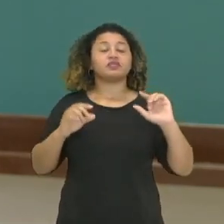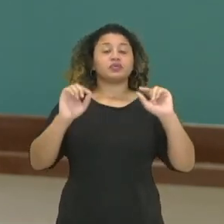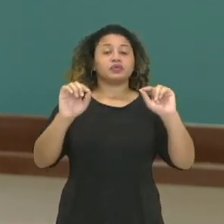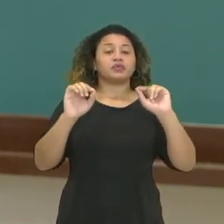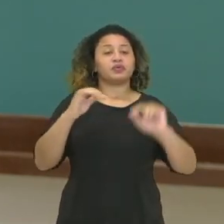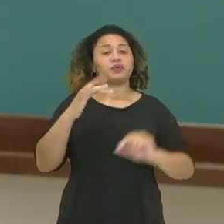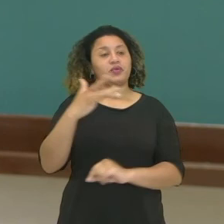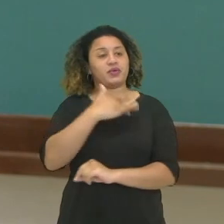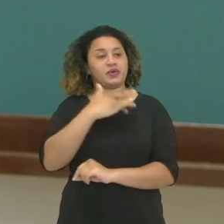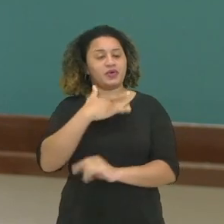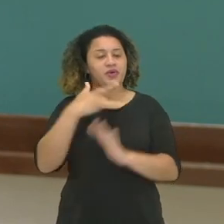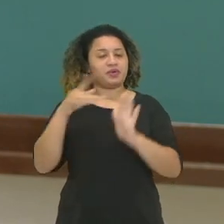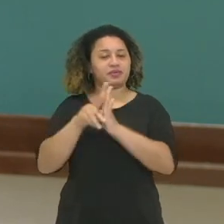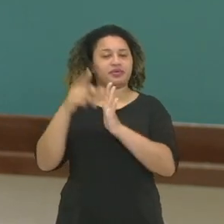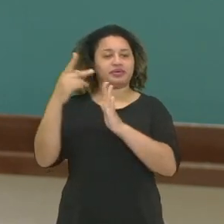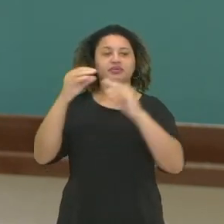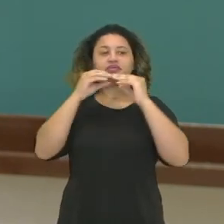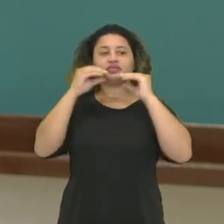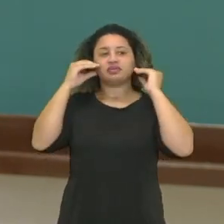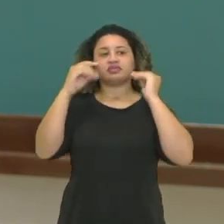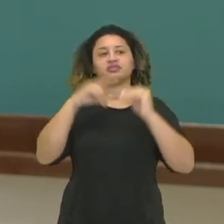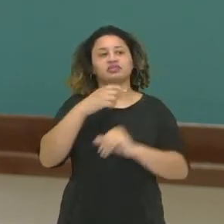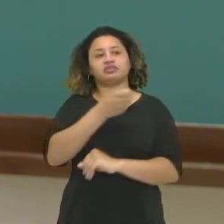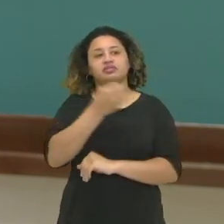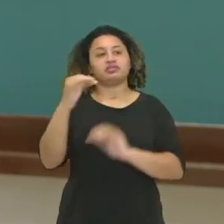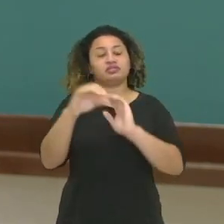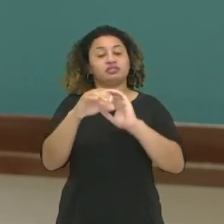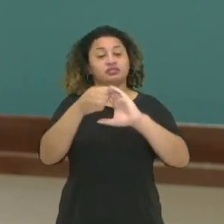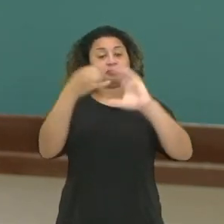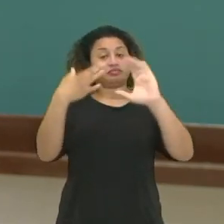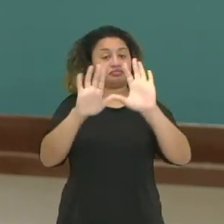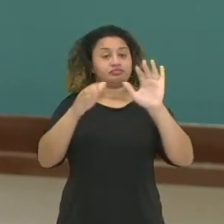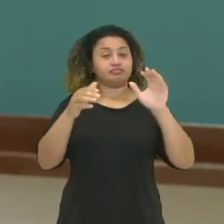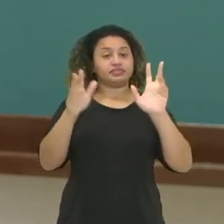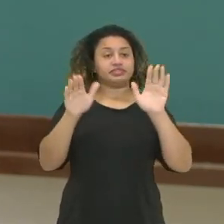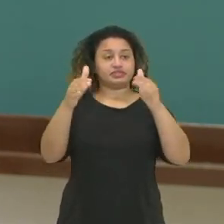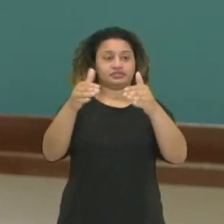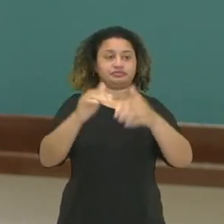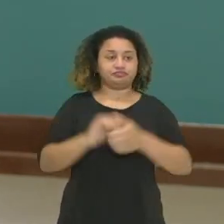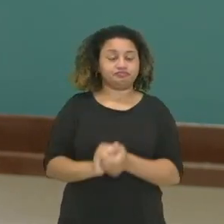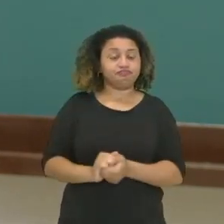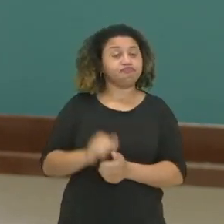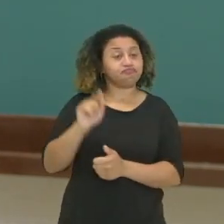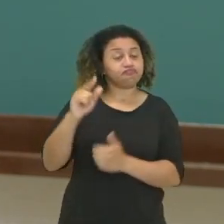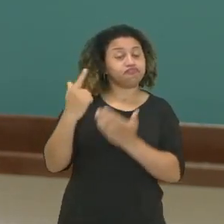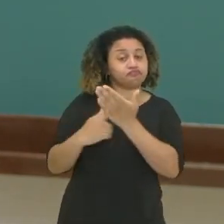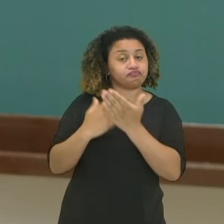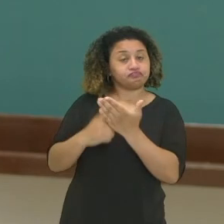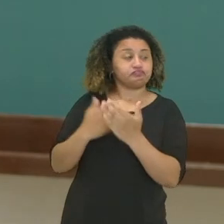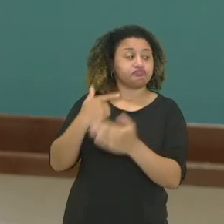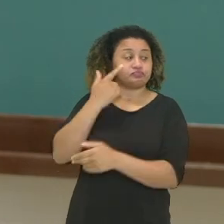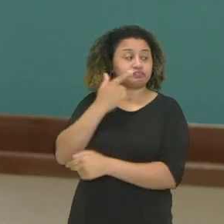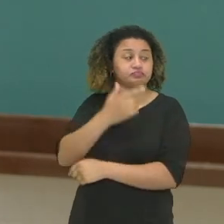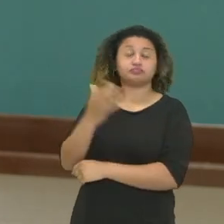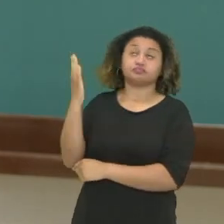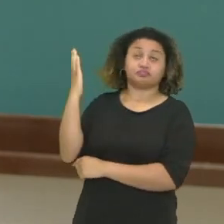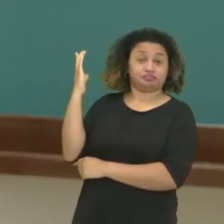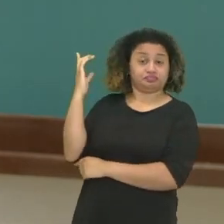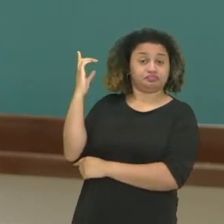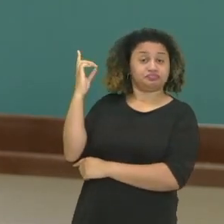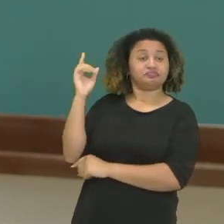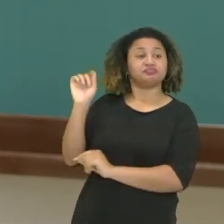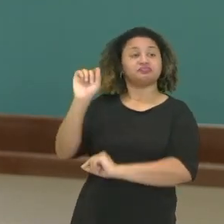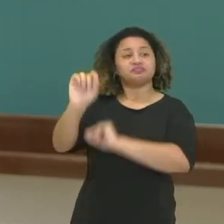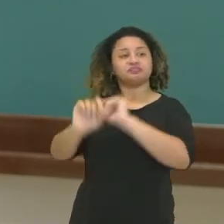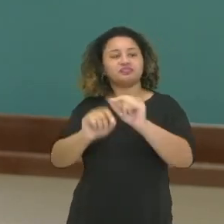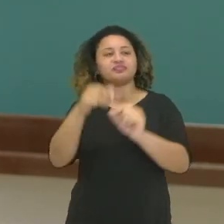romance machadiano tem algumas características bem visíveis. Primeiro, em Memórias Póstumas de Brás Cubas, o